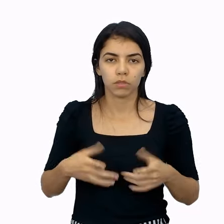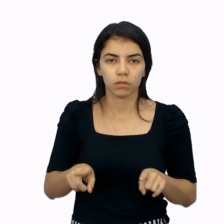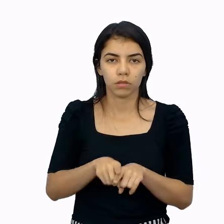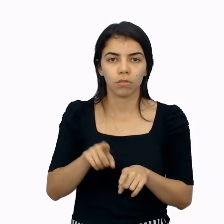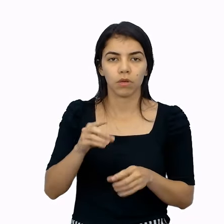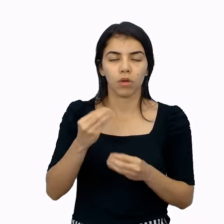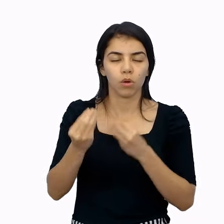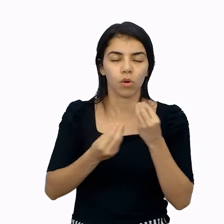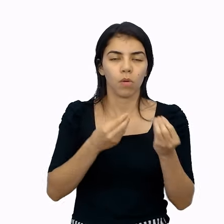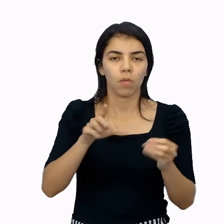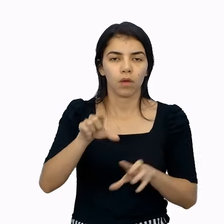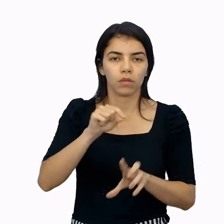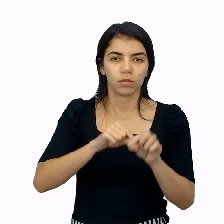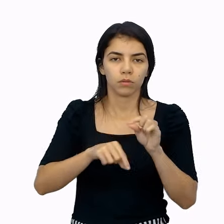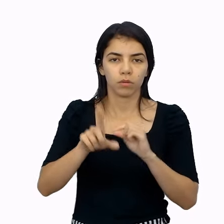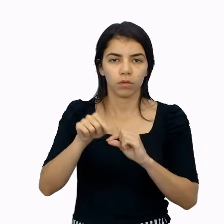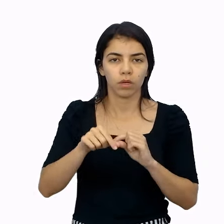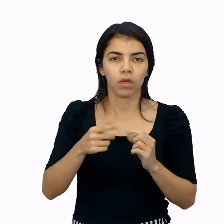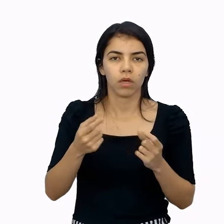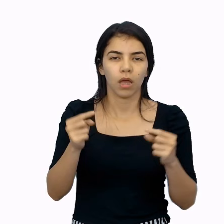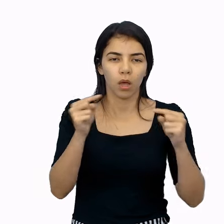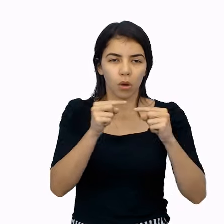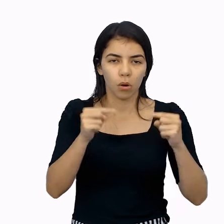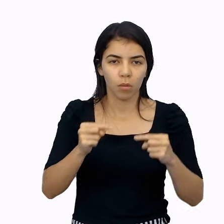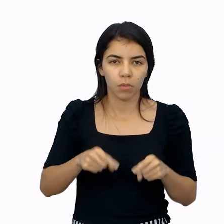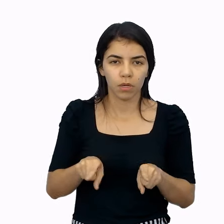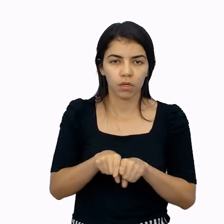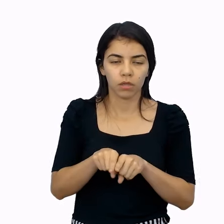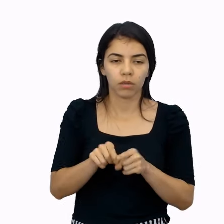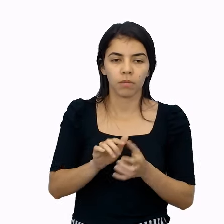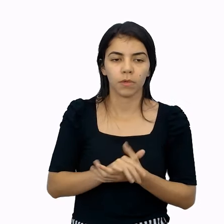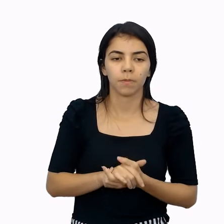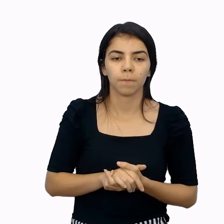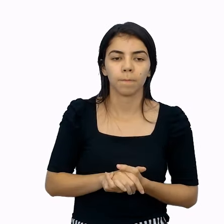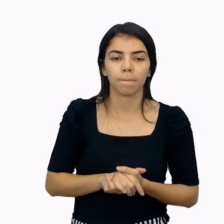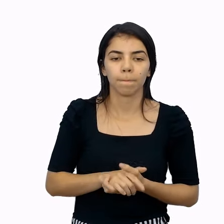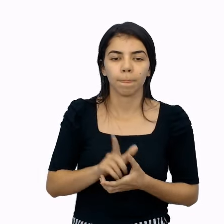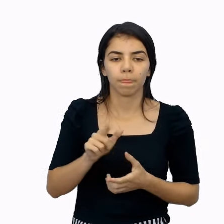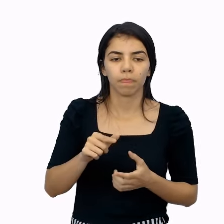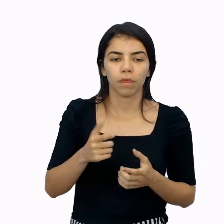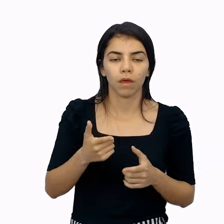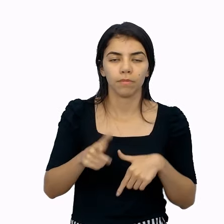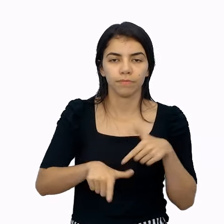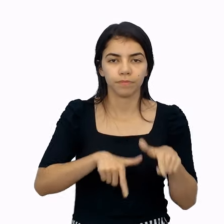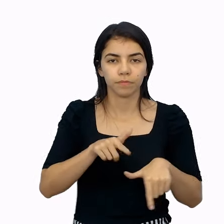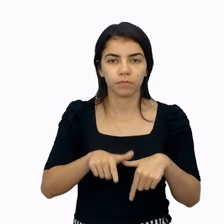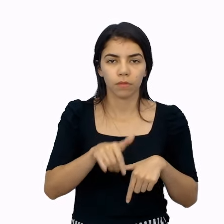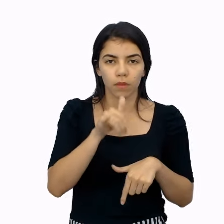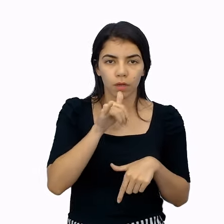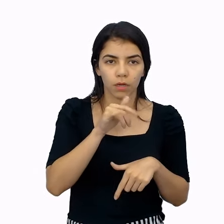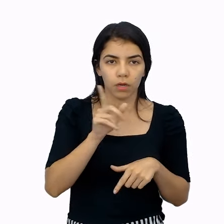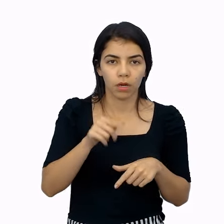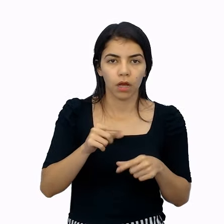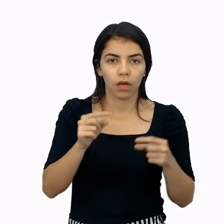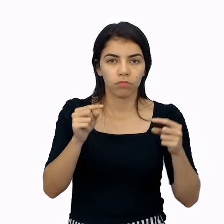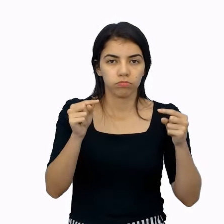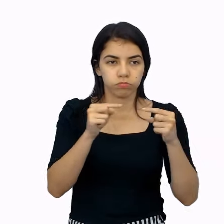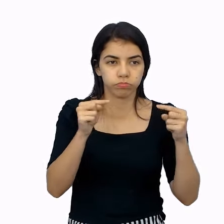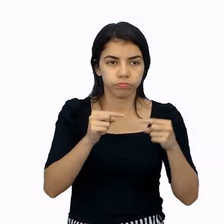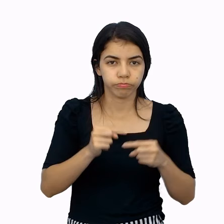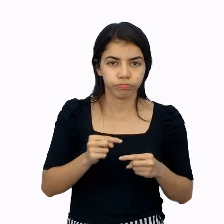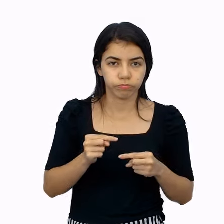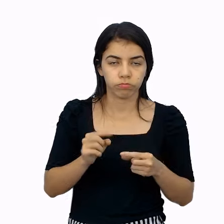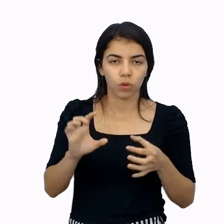quanto à escolha dos elementos conectivos. Aqui, então, o trabalho será em torno dos elementos conectores, tá